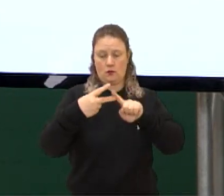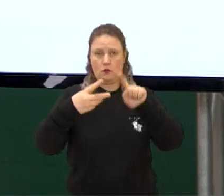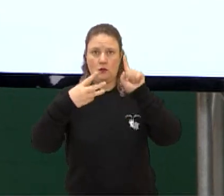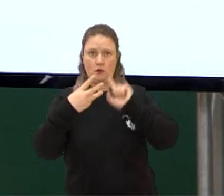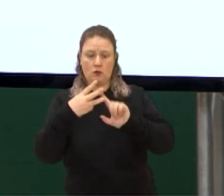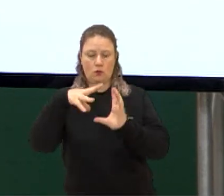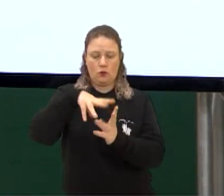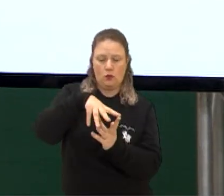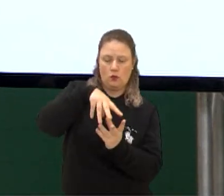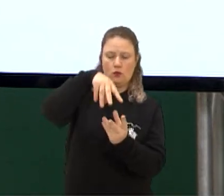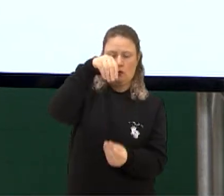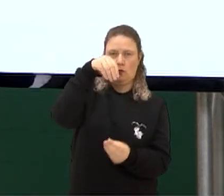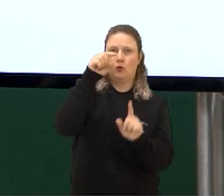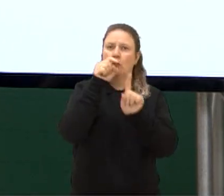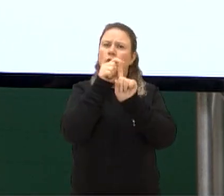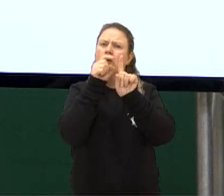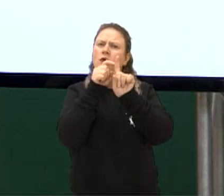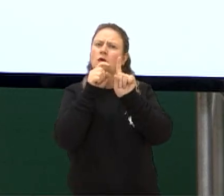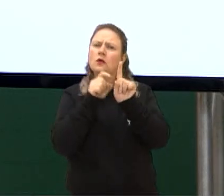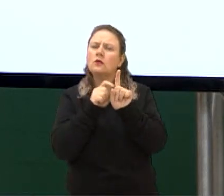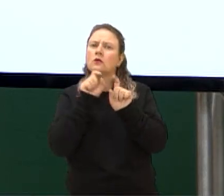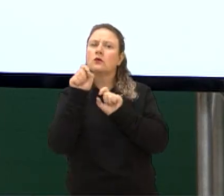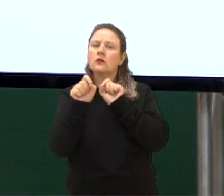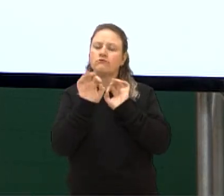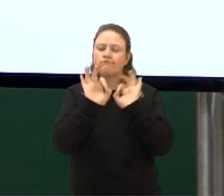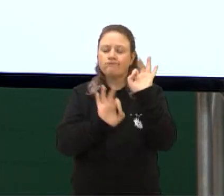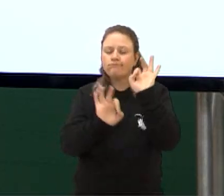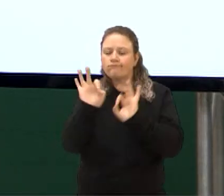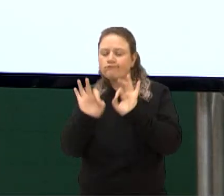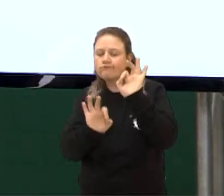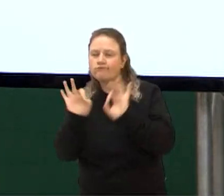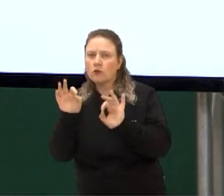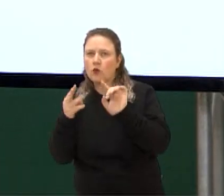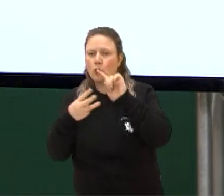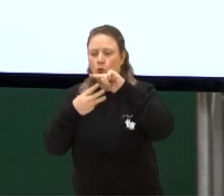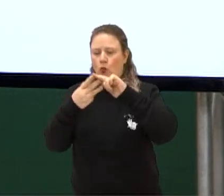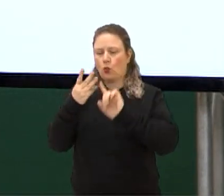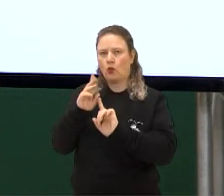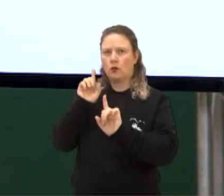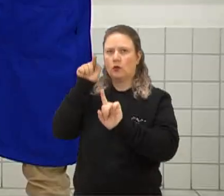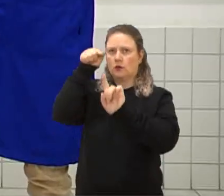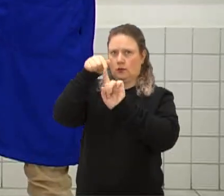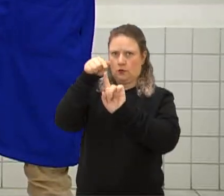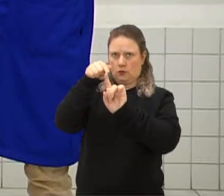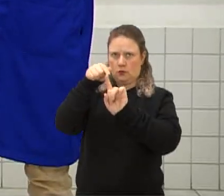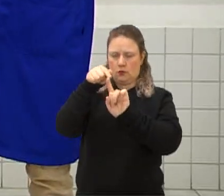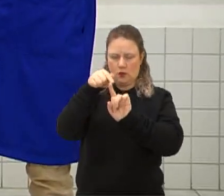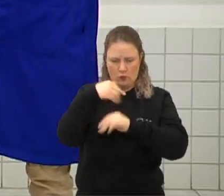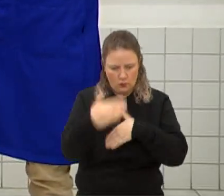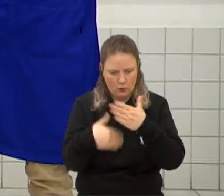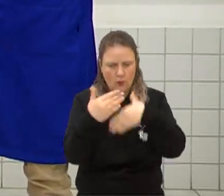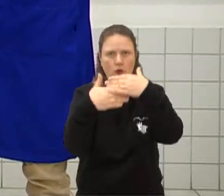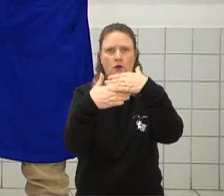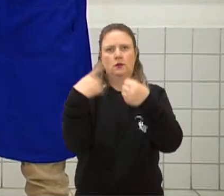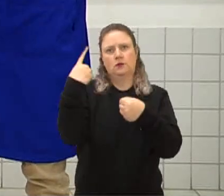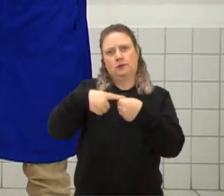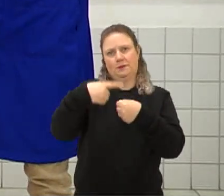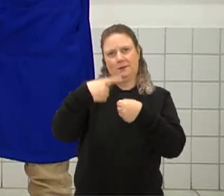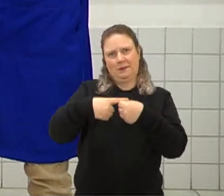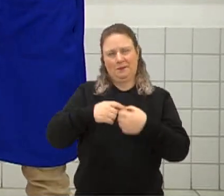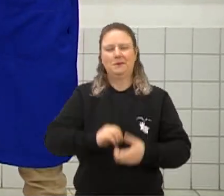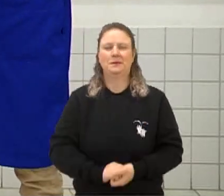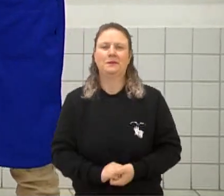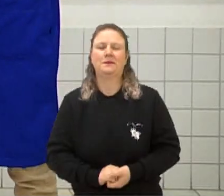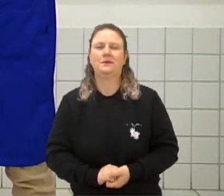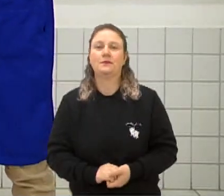de alma, e esses três tipos de alma vão organizar três funções que vão estruturar a cidade, tá? Beleza? Vamos lá, então. Então, para a